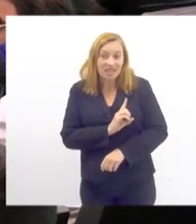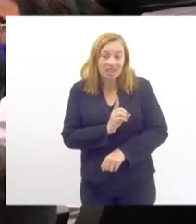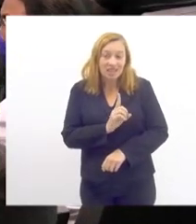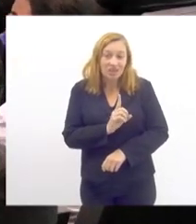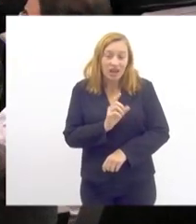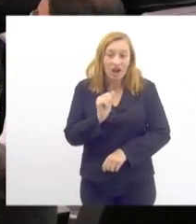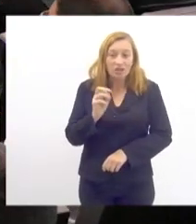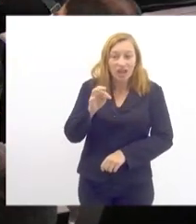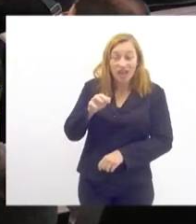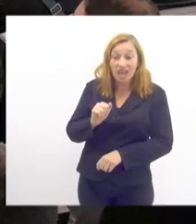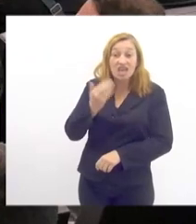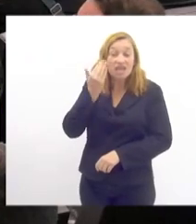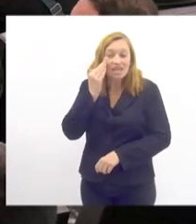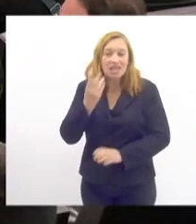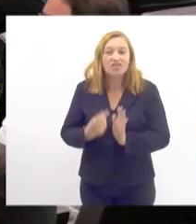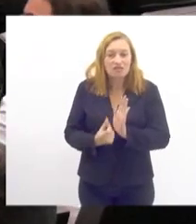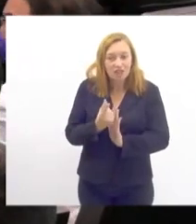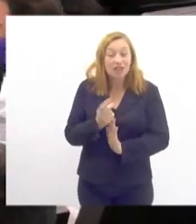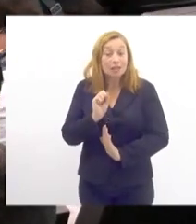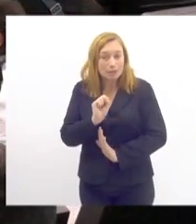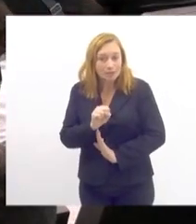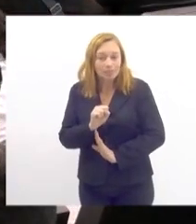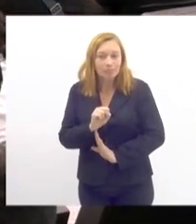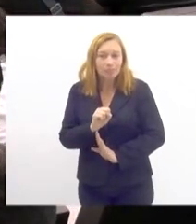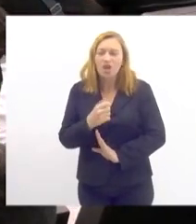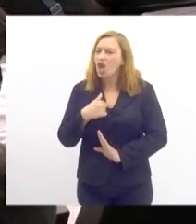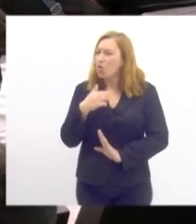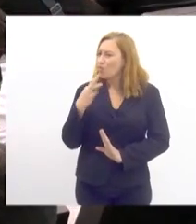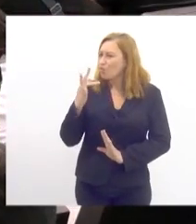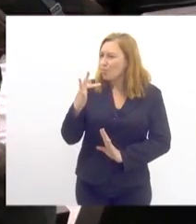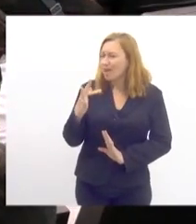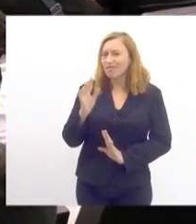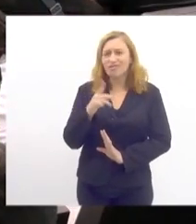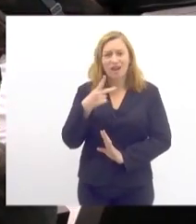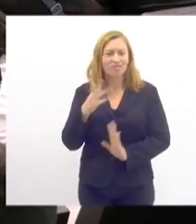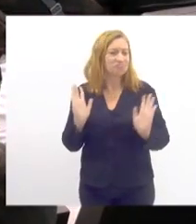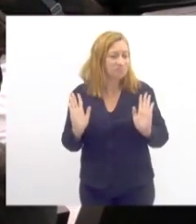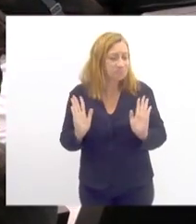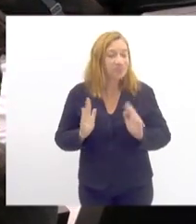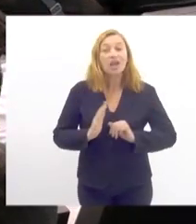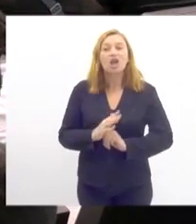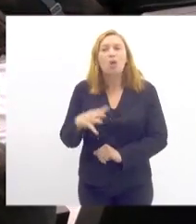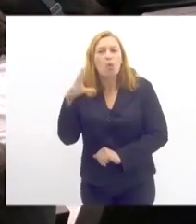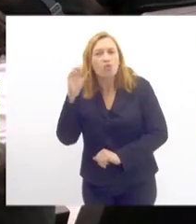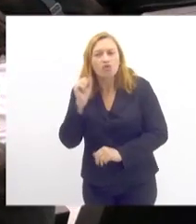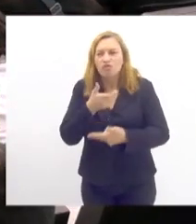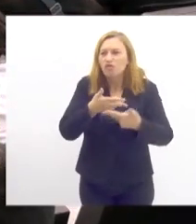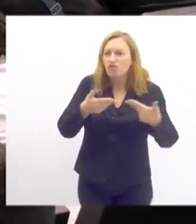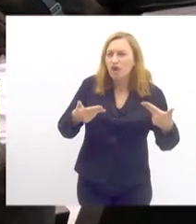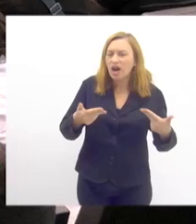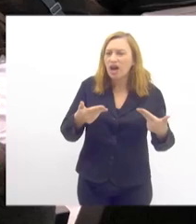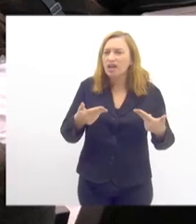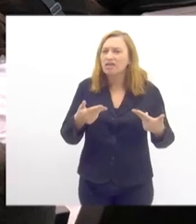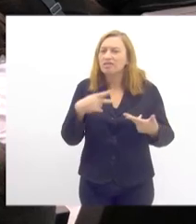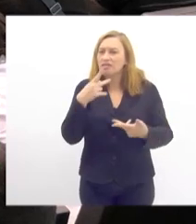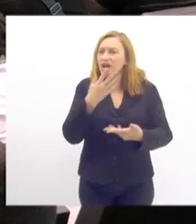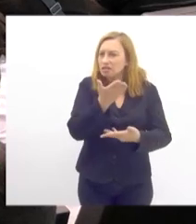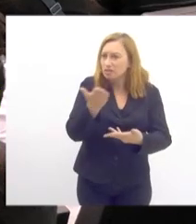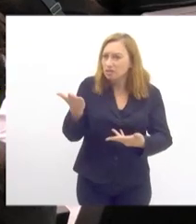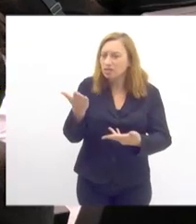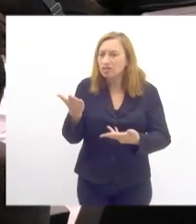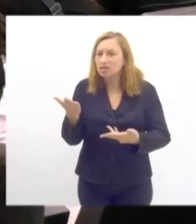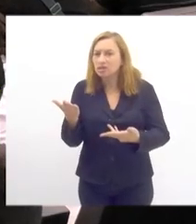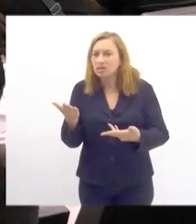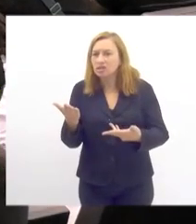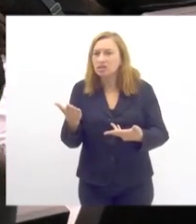autarquia, e entendo de finanças. Eu vou ser breve. Eu escutei vários discursos dos senhores falando de